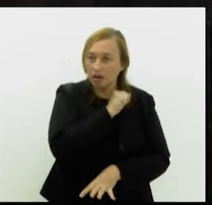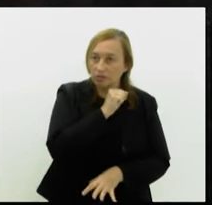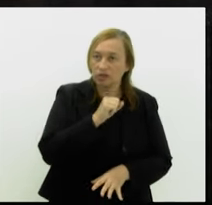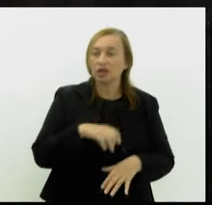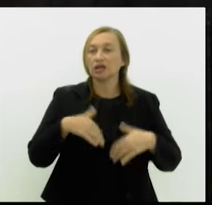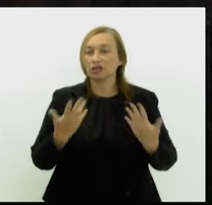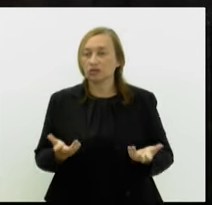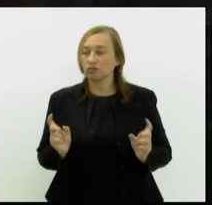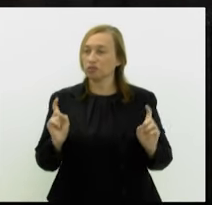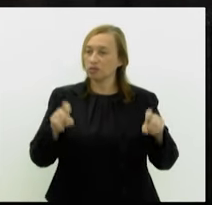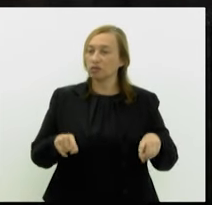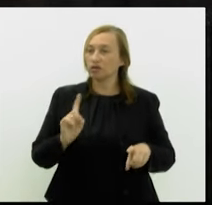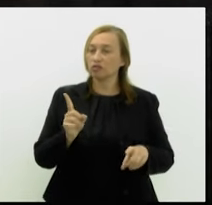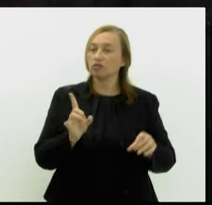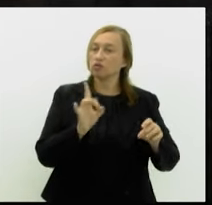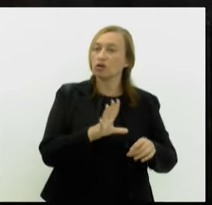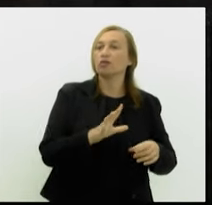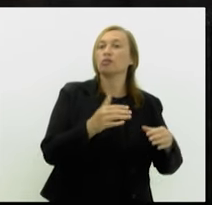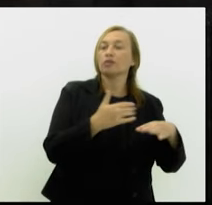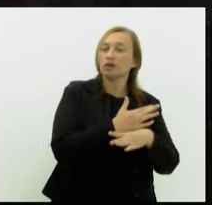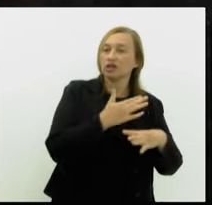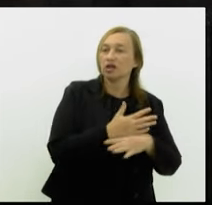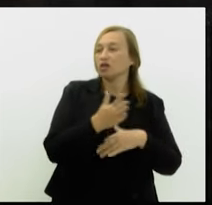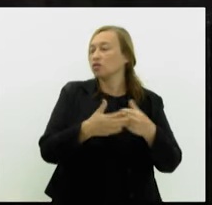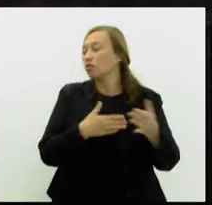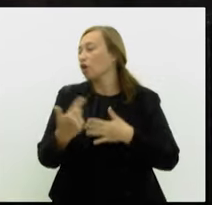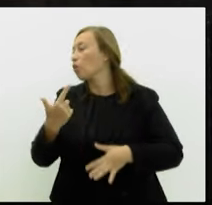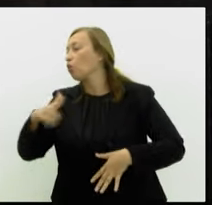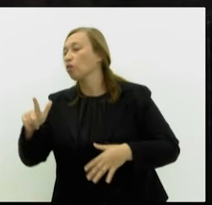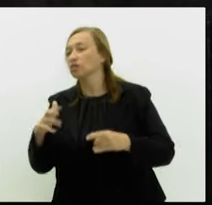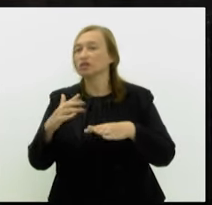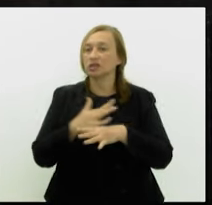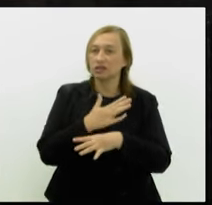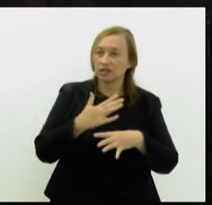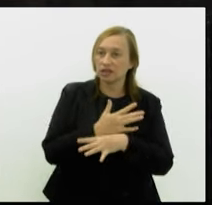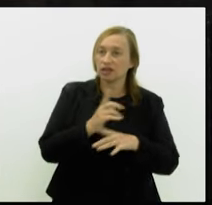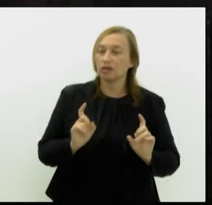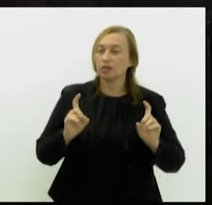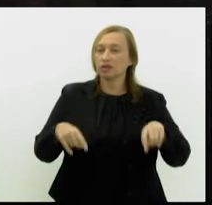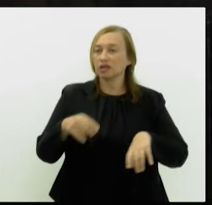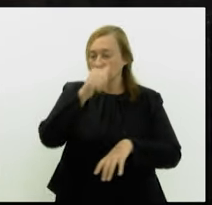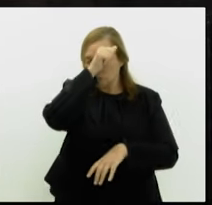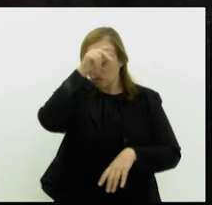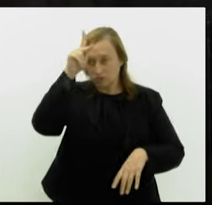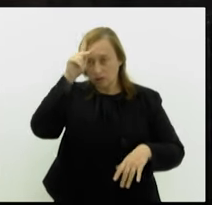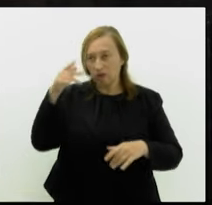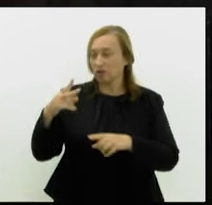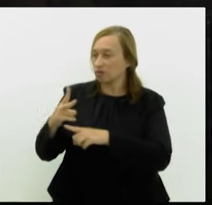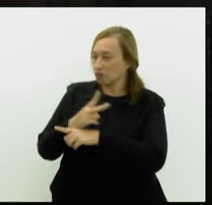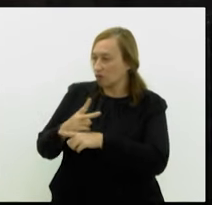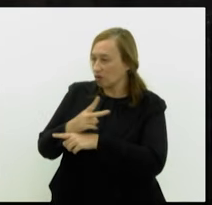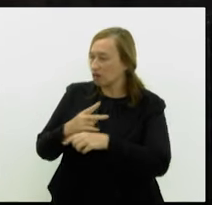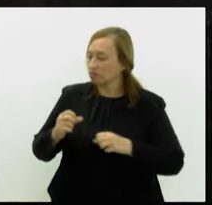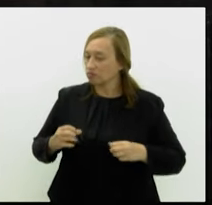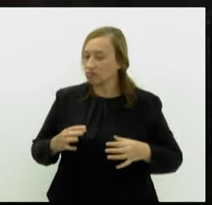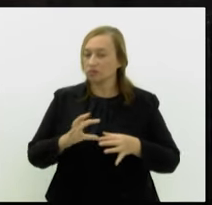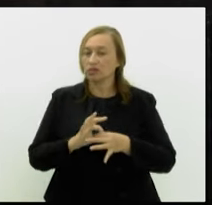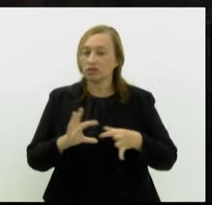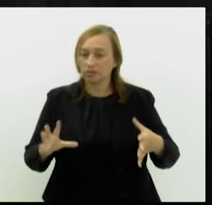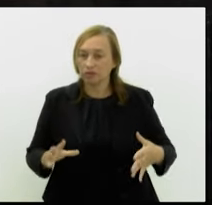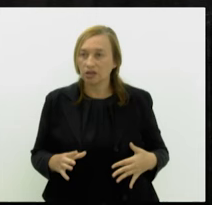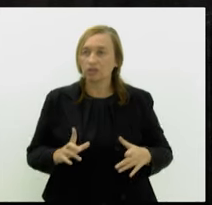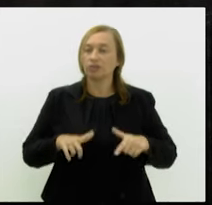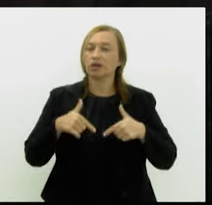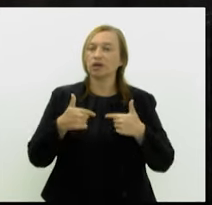nosso mandato, não só para Petrópolis, mas para qualquer outra cidade, qualquer outro mandato municipal que nos procurar, está à disposição para ajudar nessa ponte.